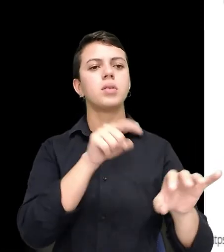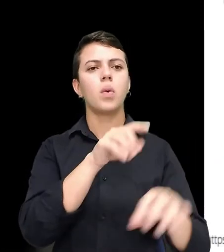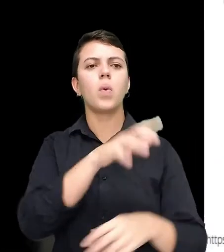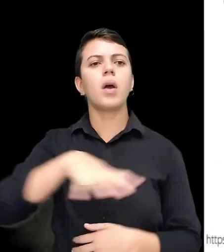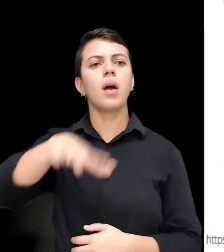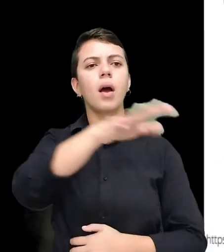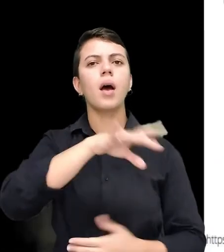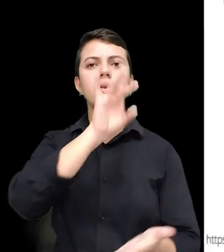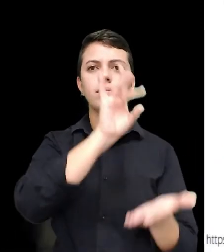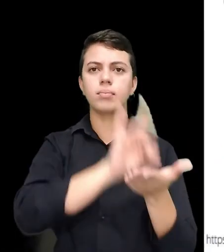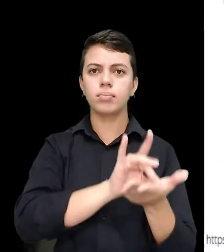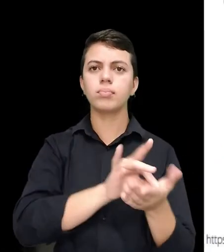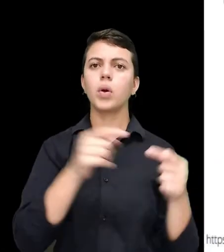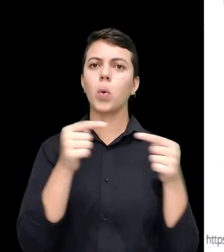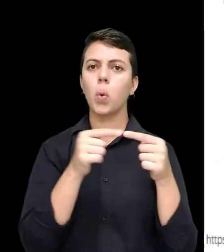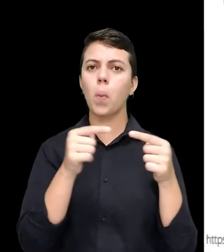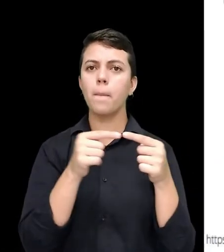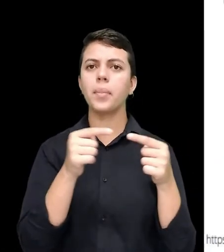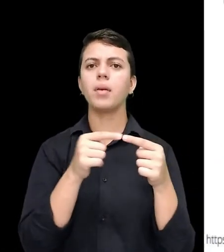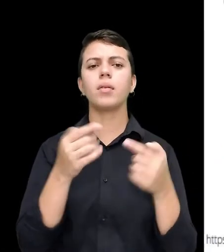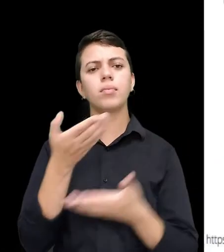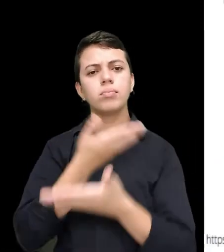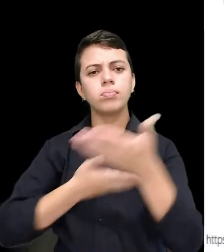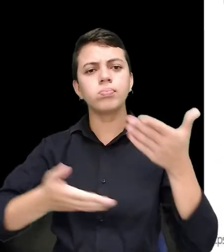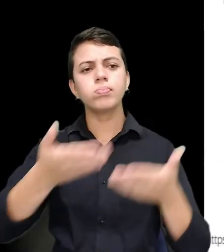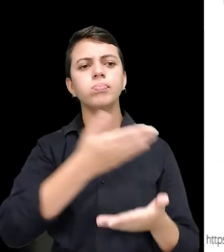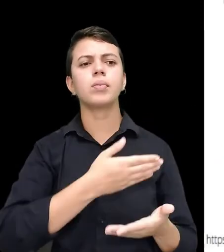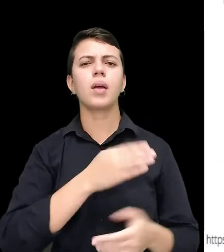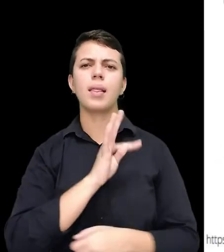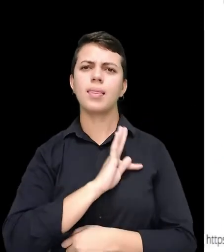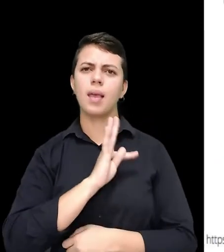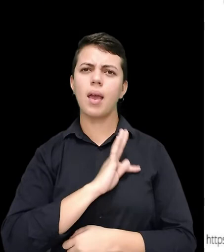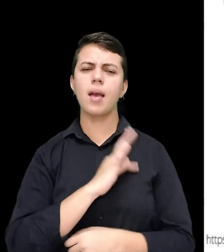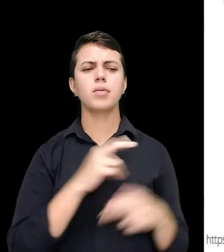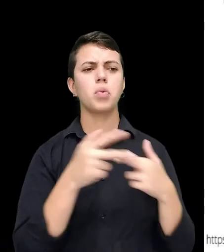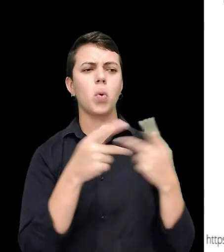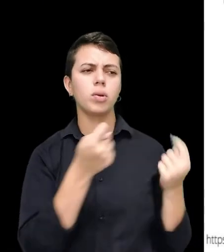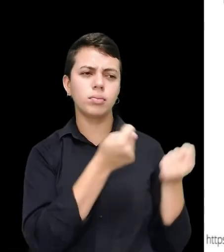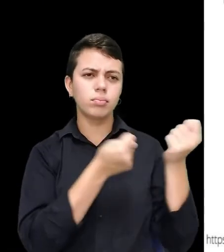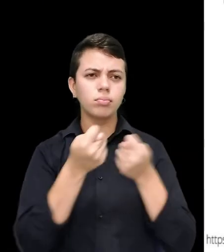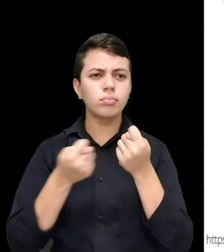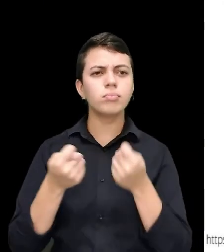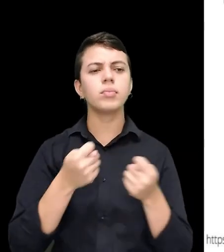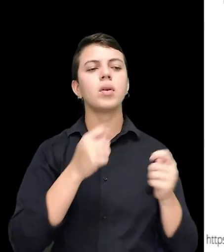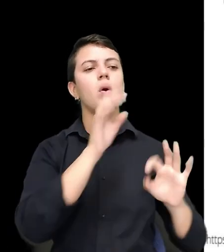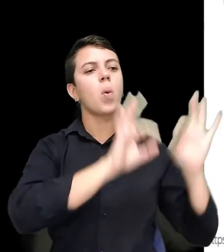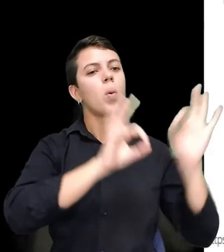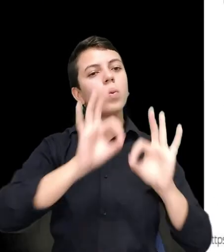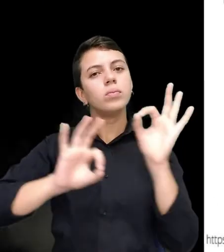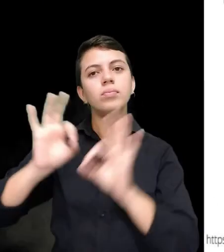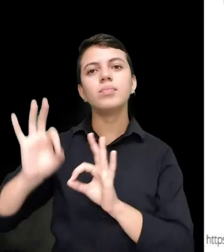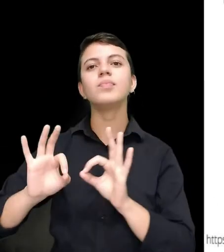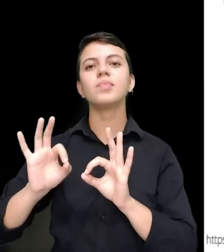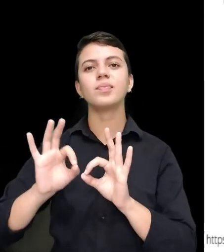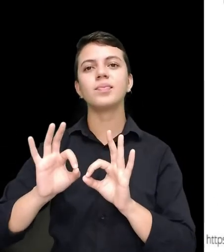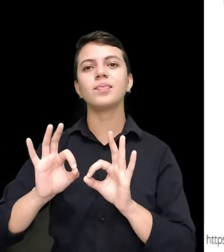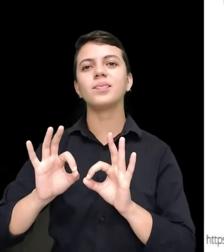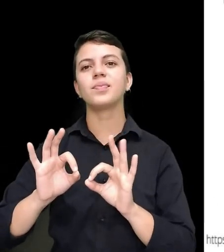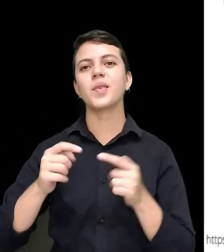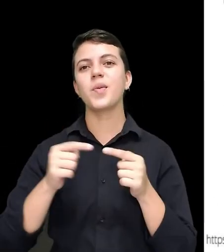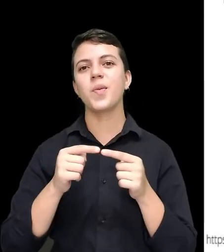meio, né, nesses aspectos mais técnicos de preparação, de treinamento, de